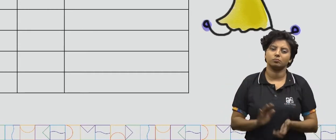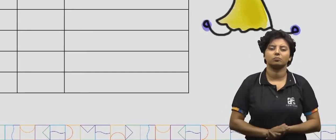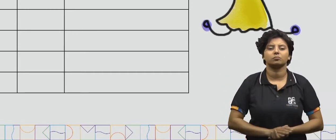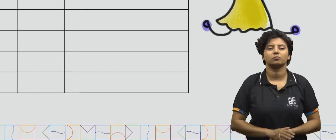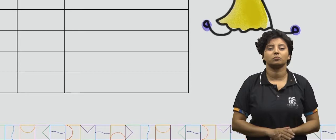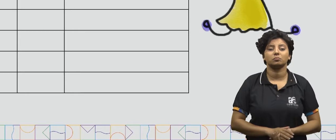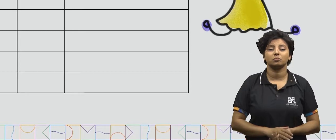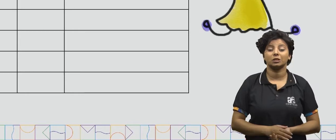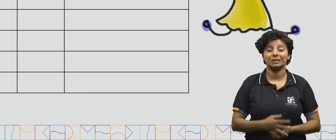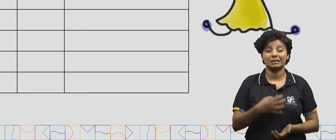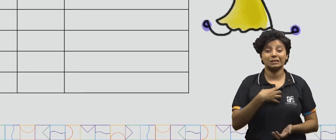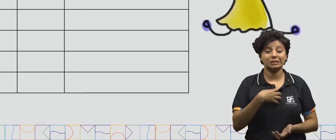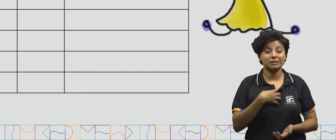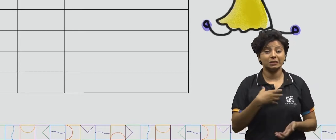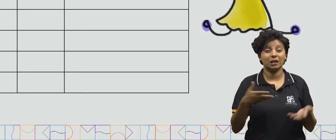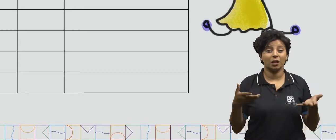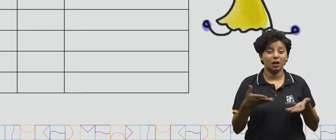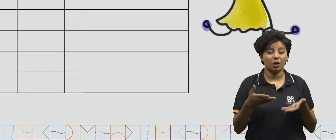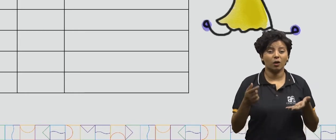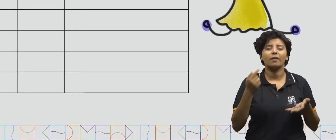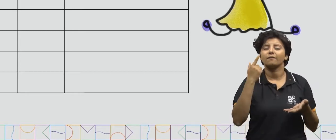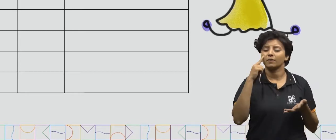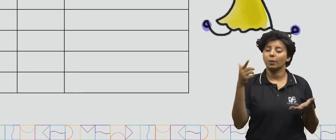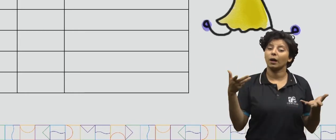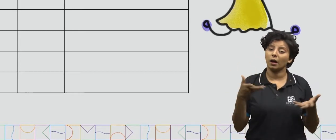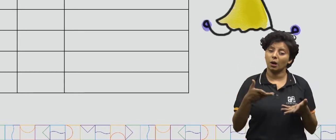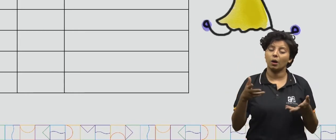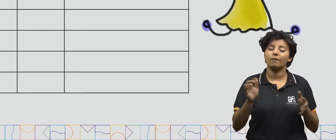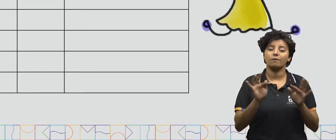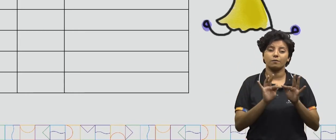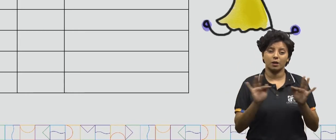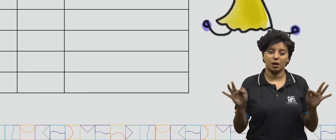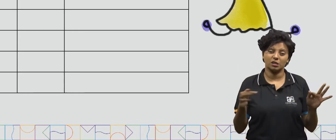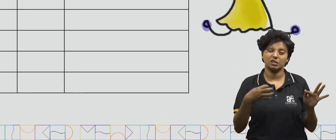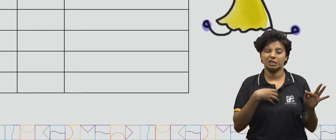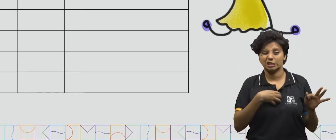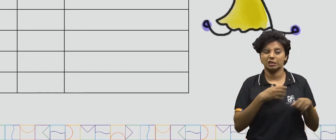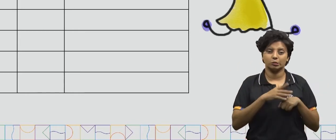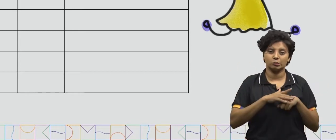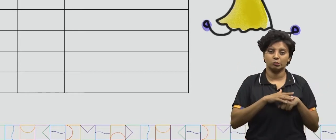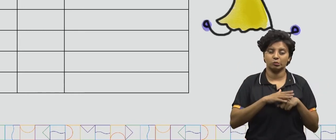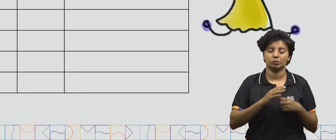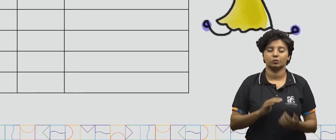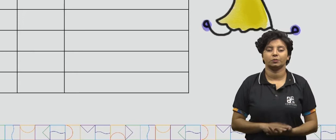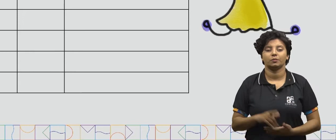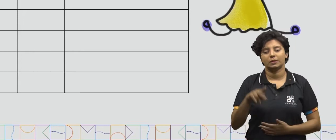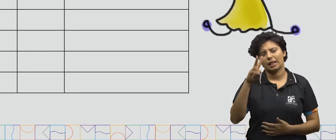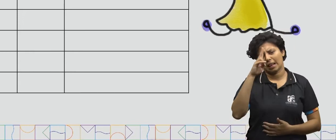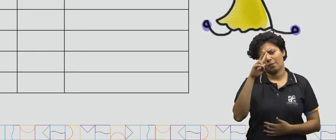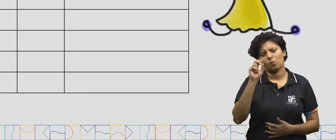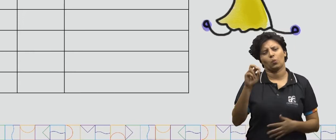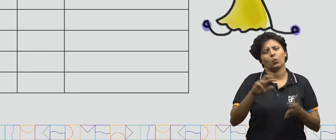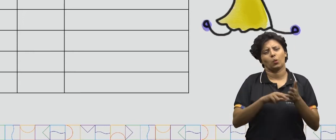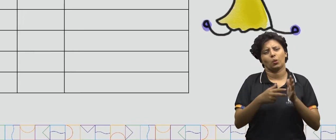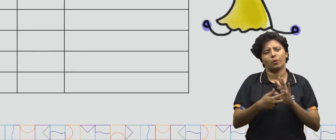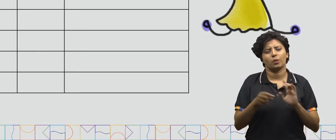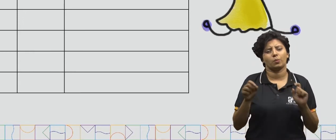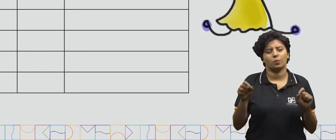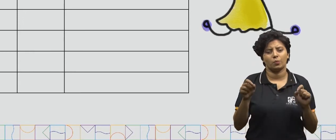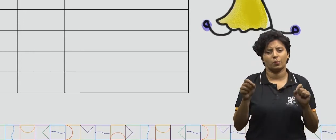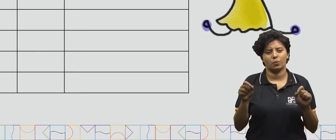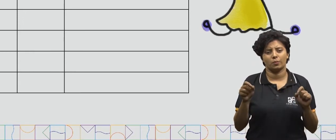A palavra estou, nós acabamos de ver naquela frase, estou doente. Você lembra o que ela